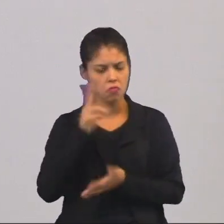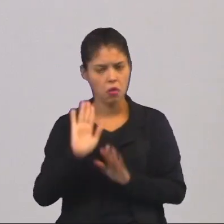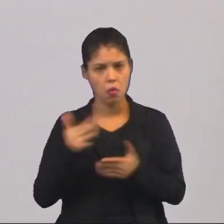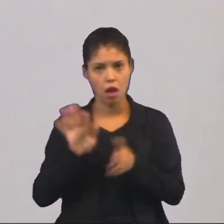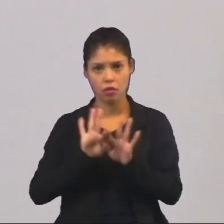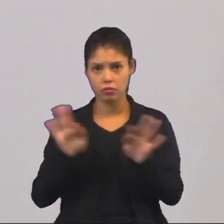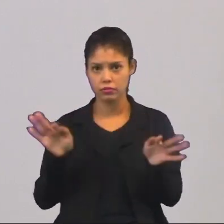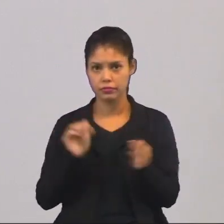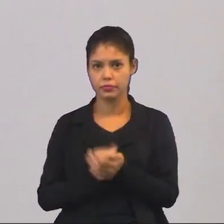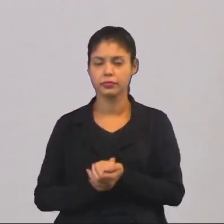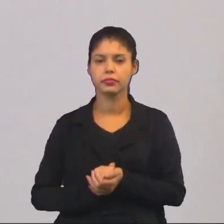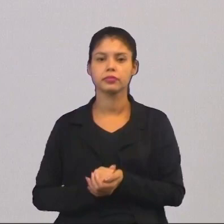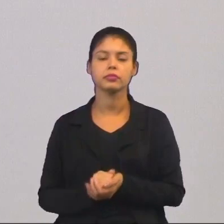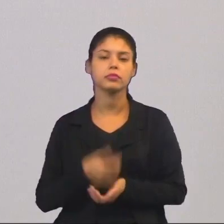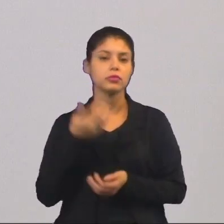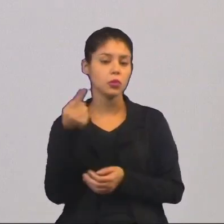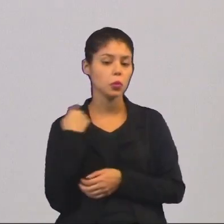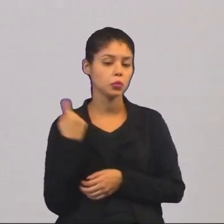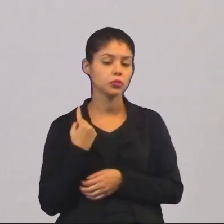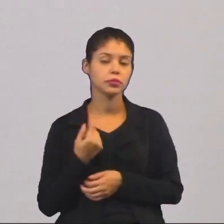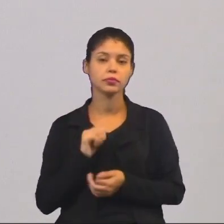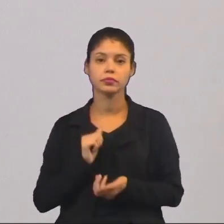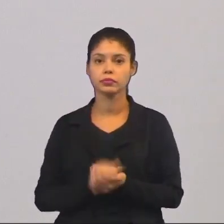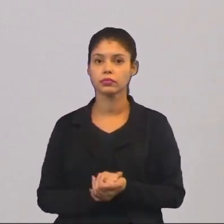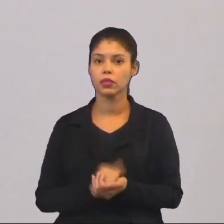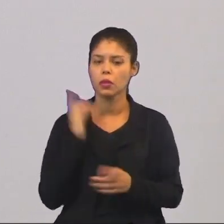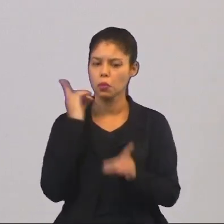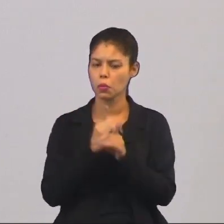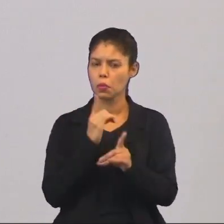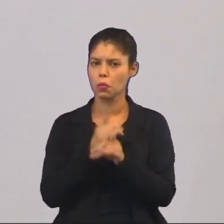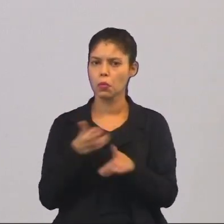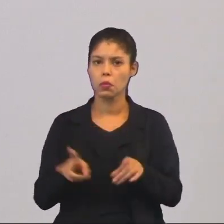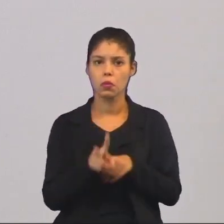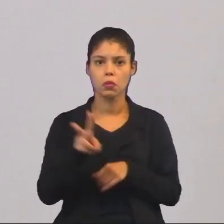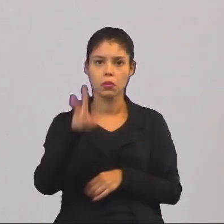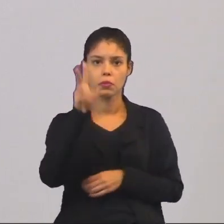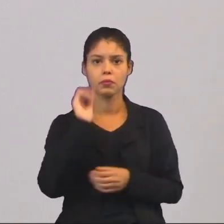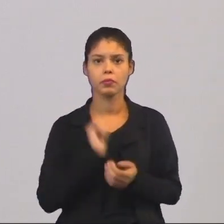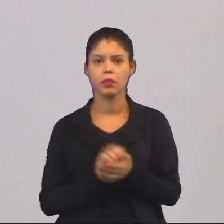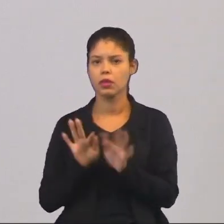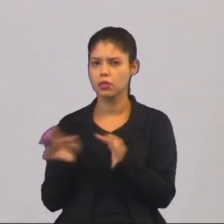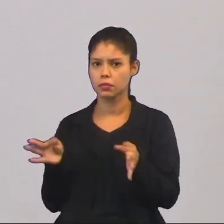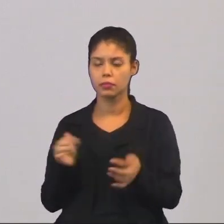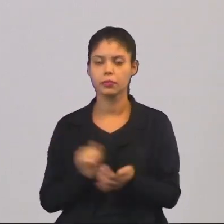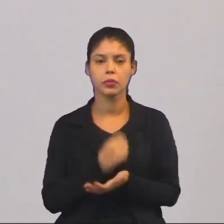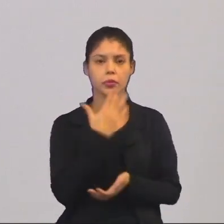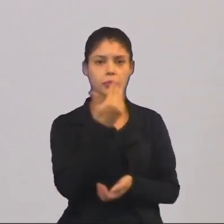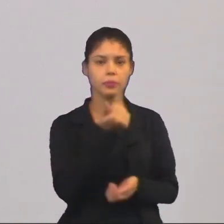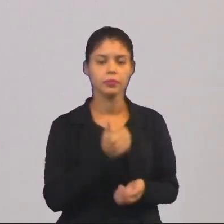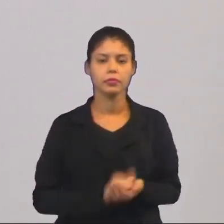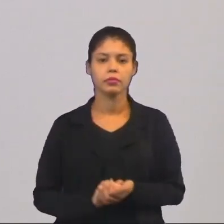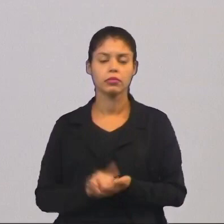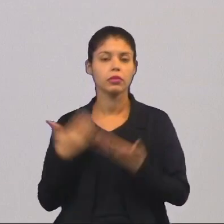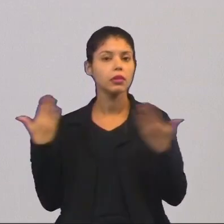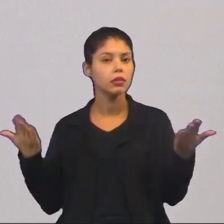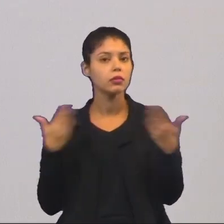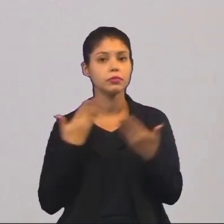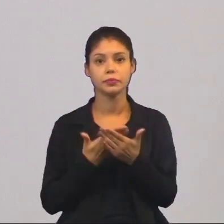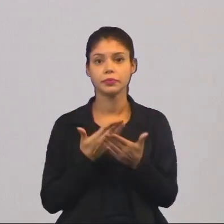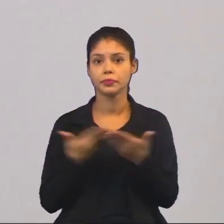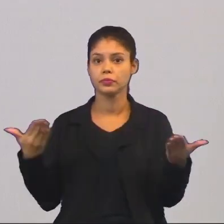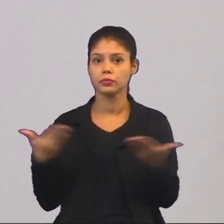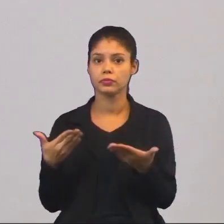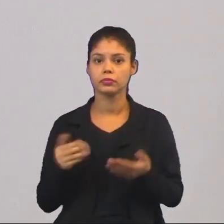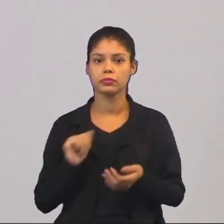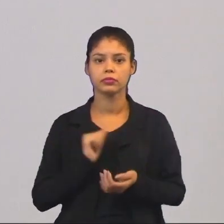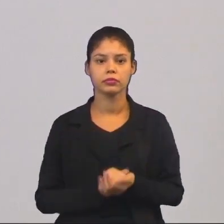equação simples, isolando ela, acha o valor simples. Tudo bem? Então, pessoal, essa foi a